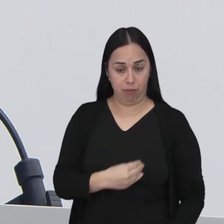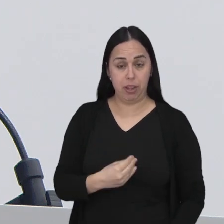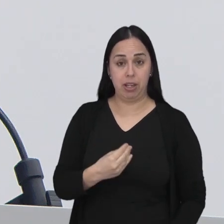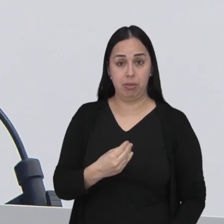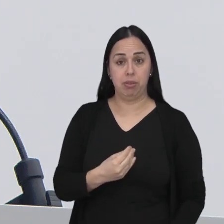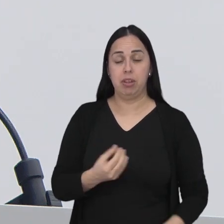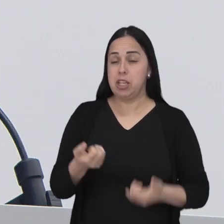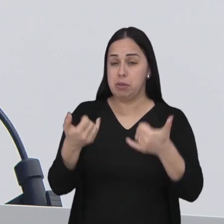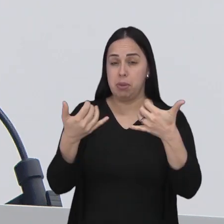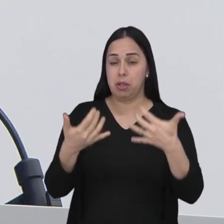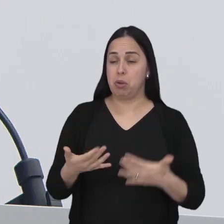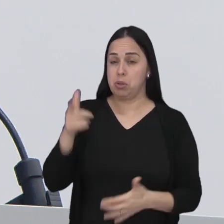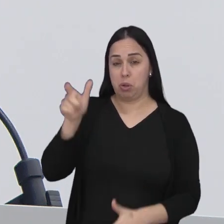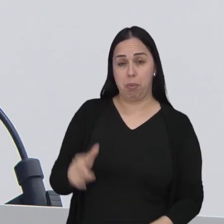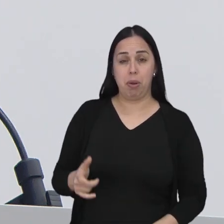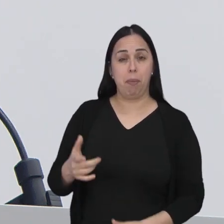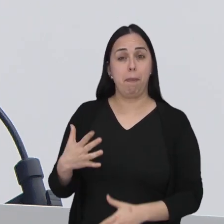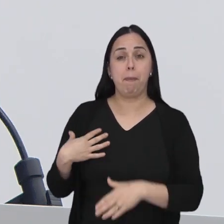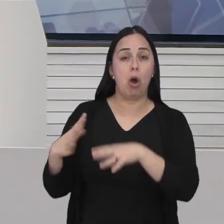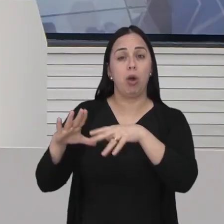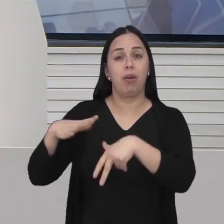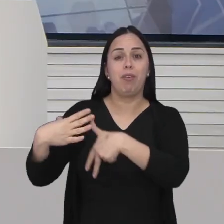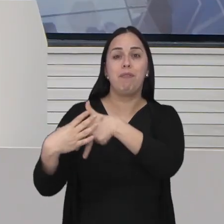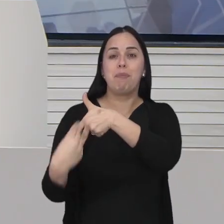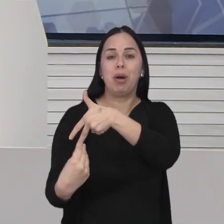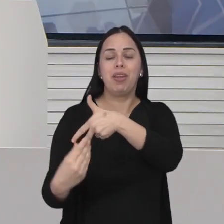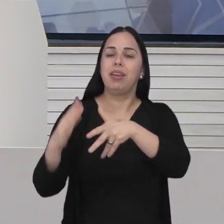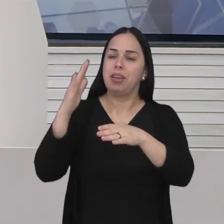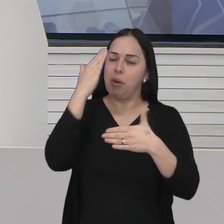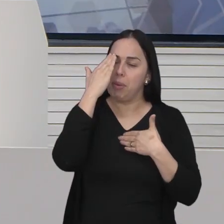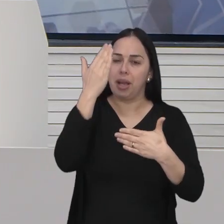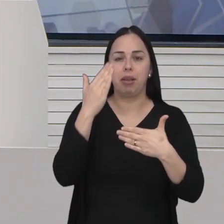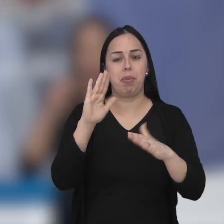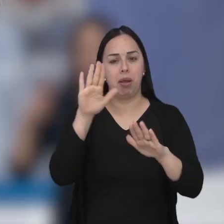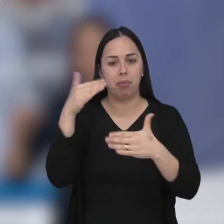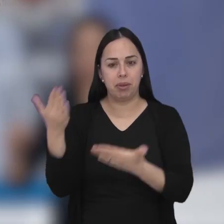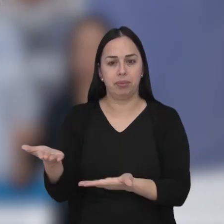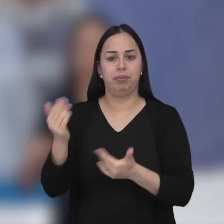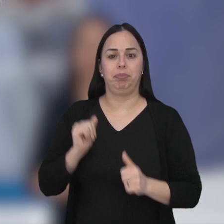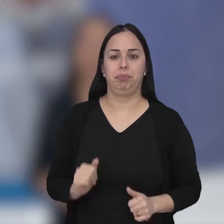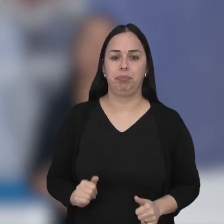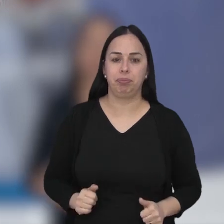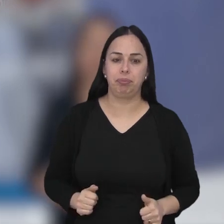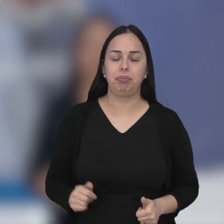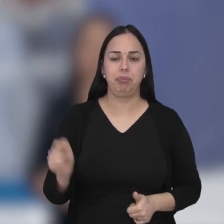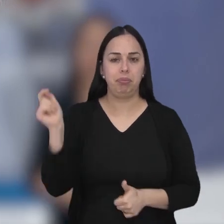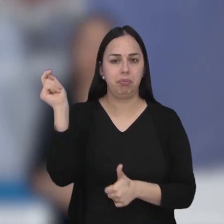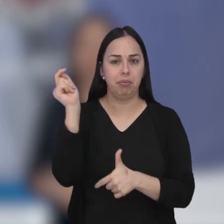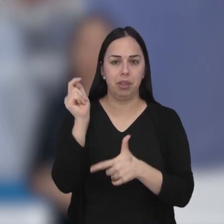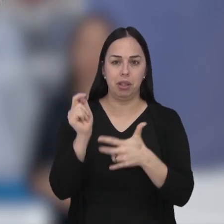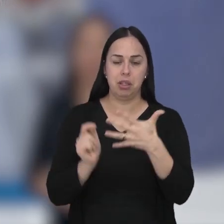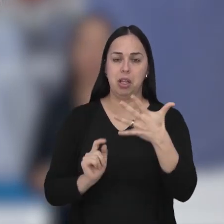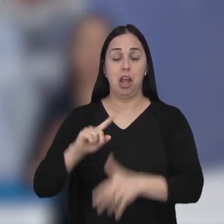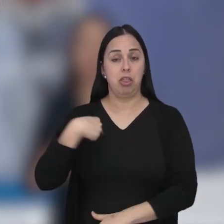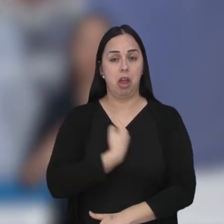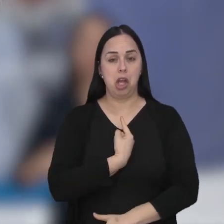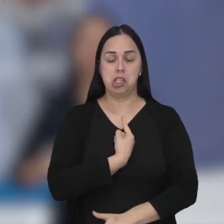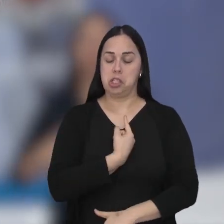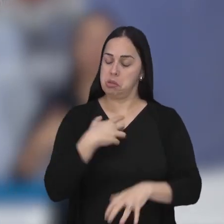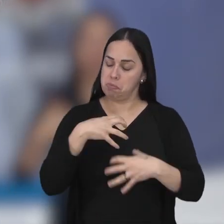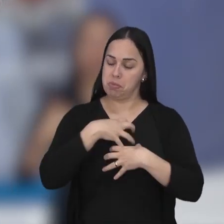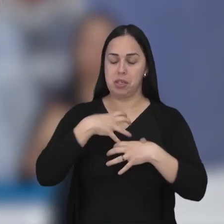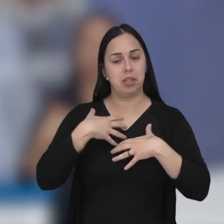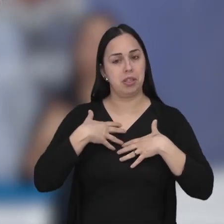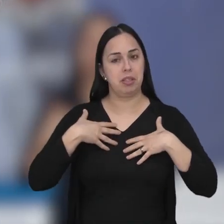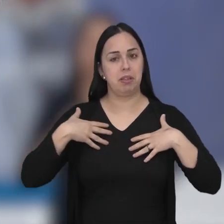empresário falou sobre o exemplo de vida do pai e agradeceu a homenagem. Tudo isso é de muito orgulho para nós e para a